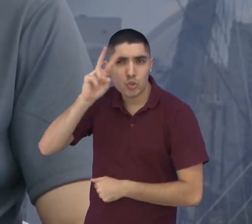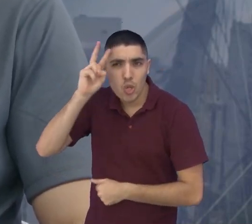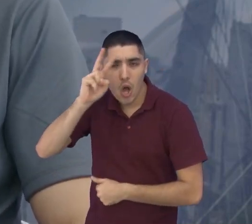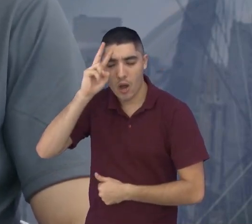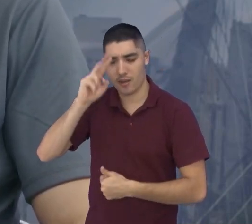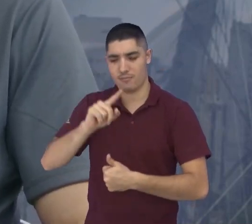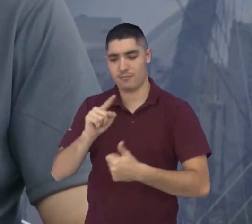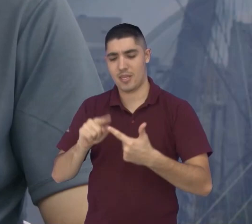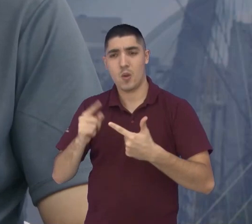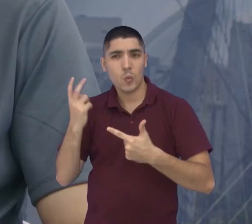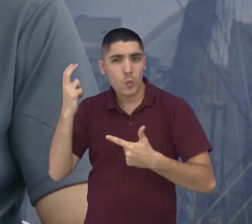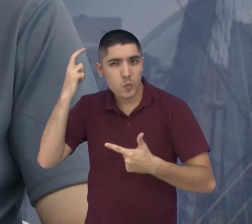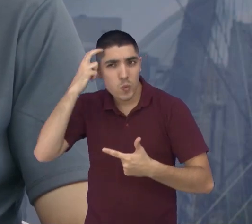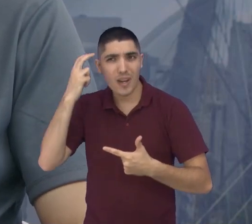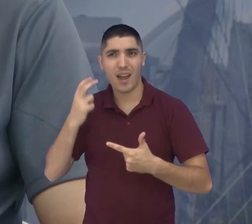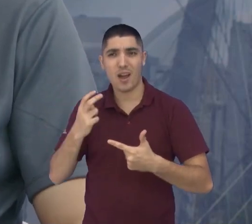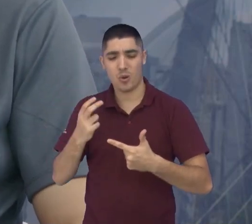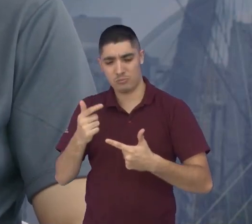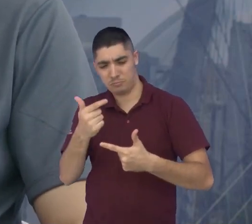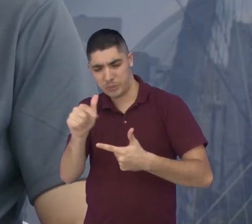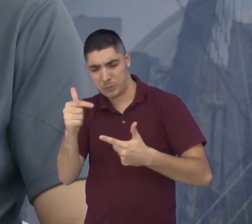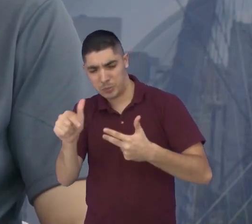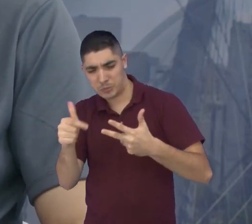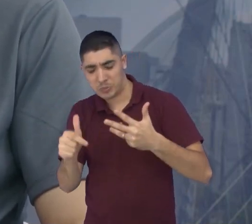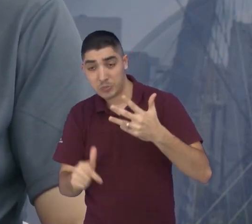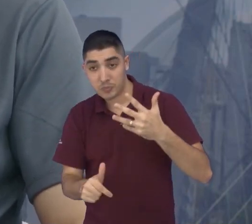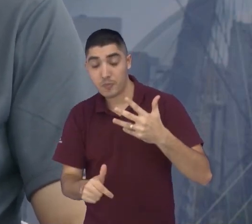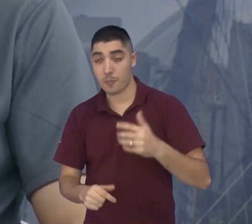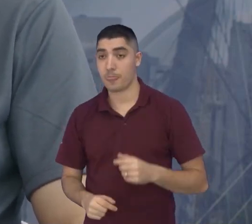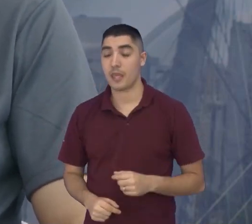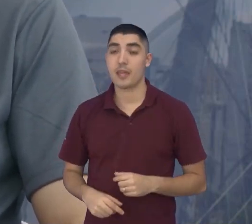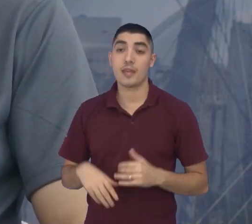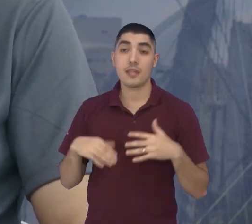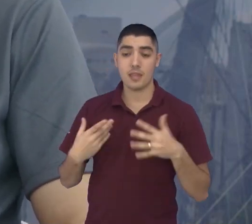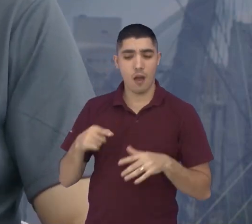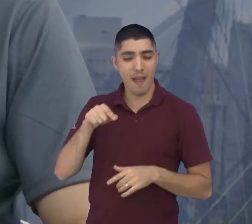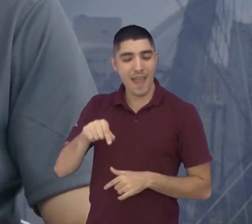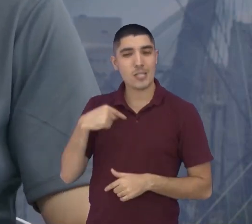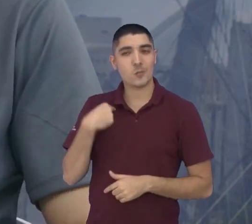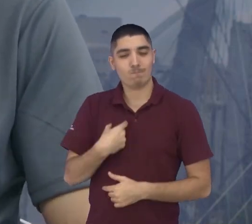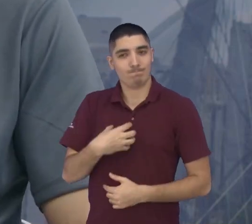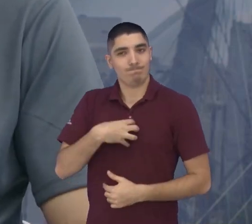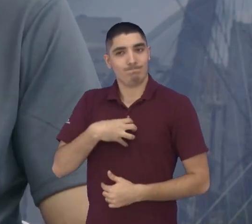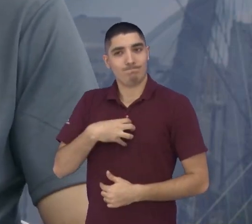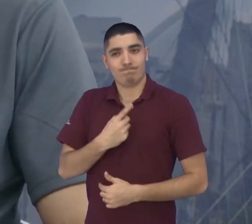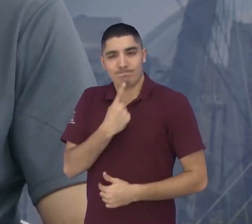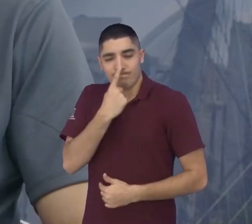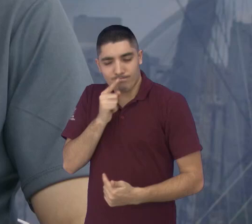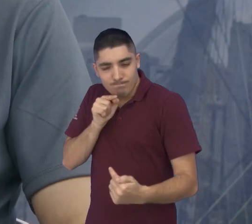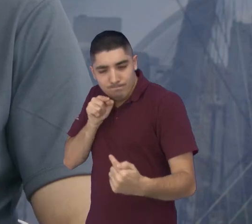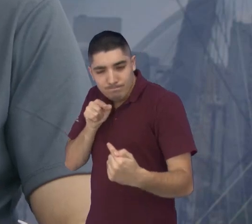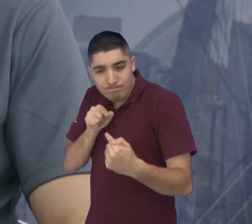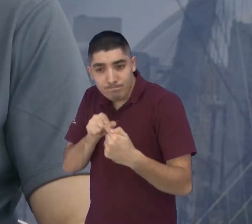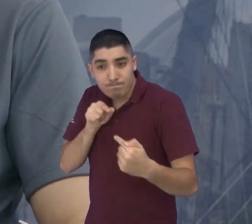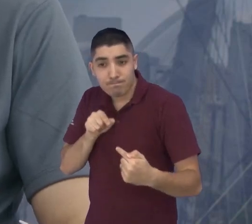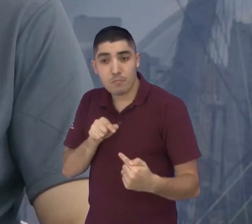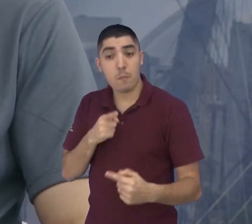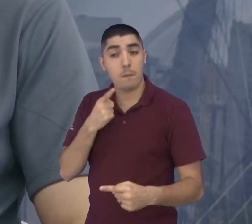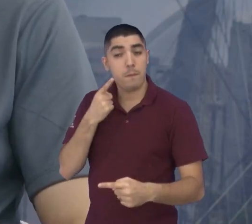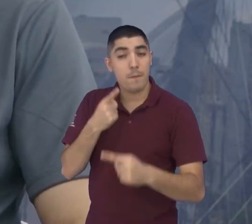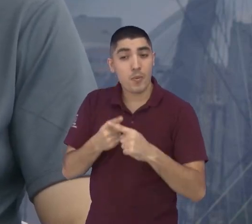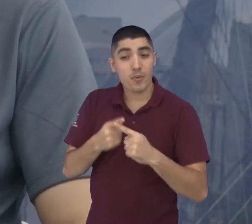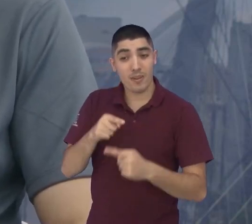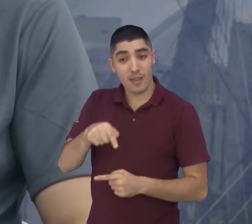e isso só faz sentido quando a gente pega e arremessa para frente esses